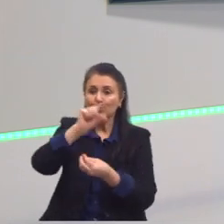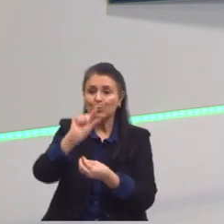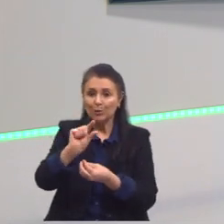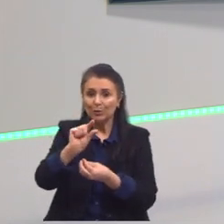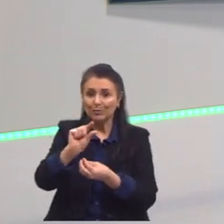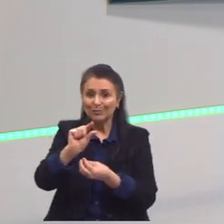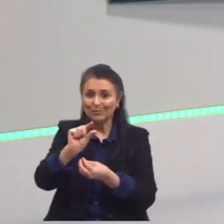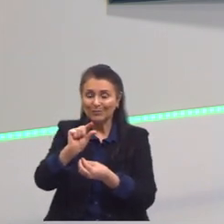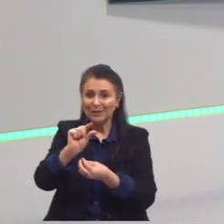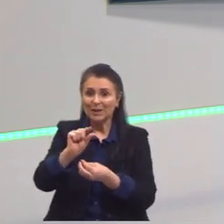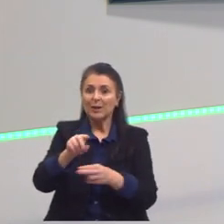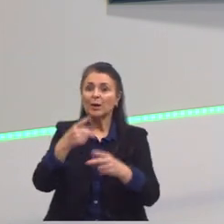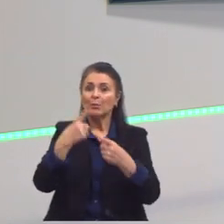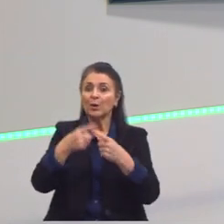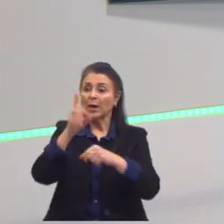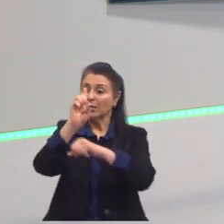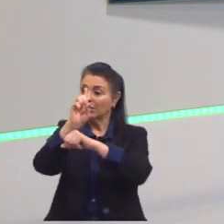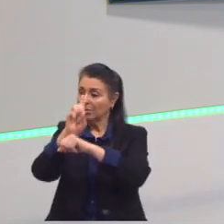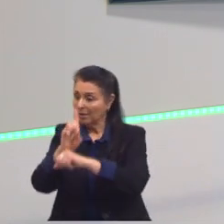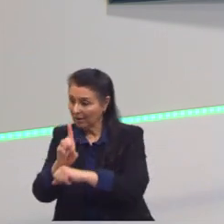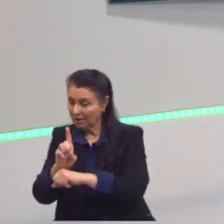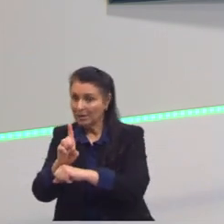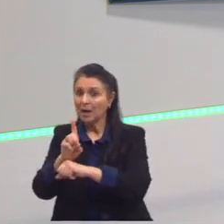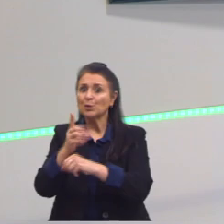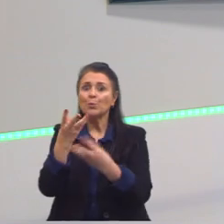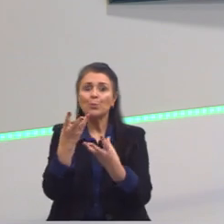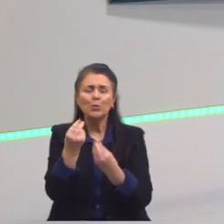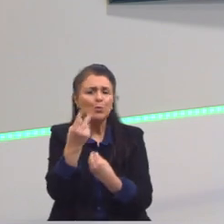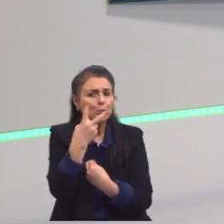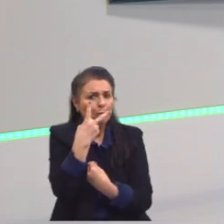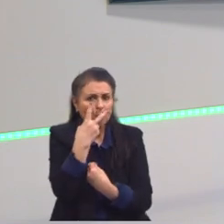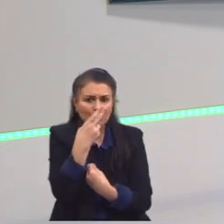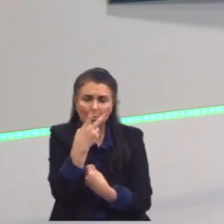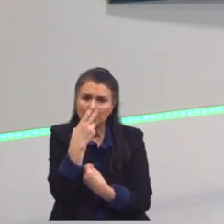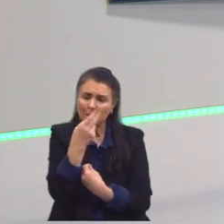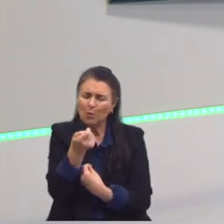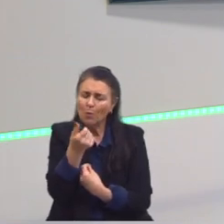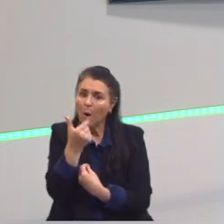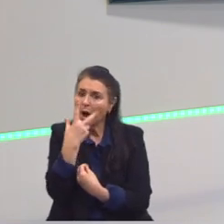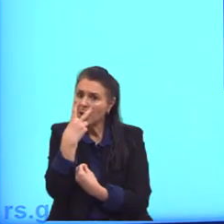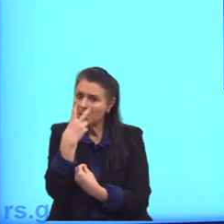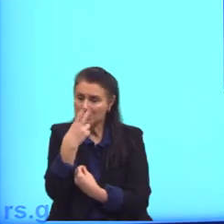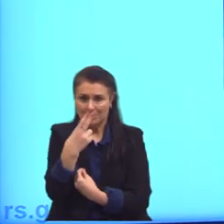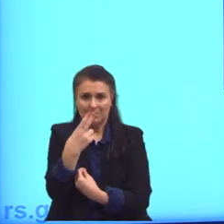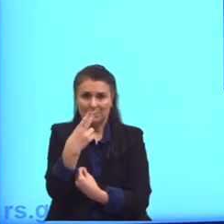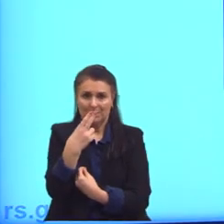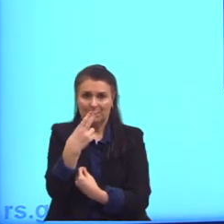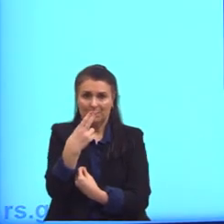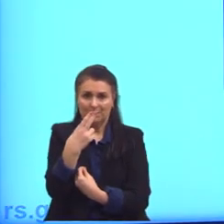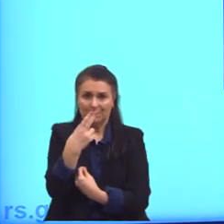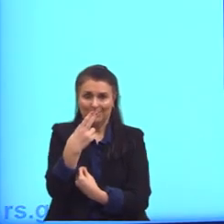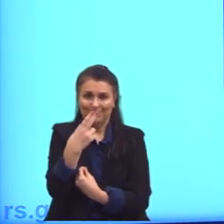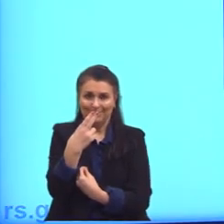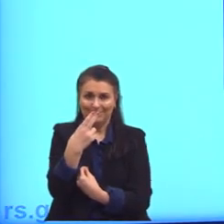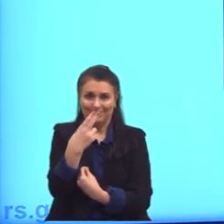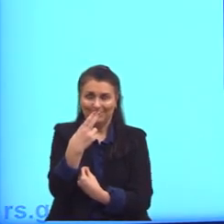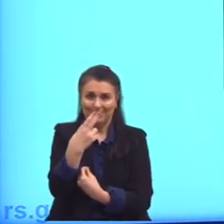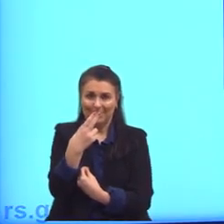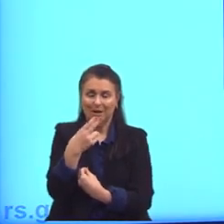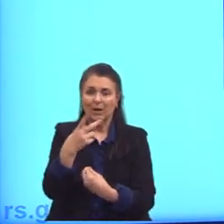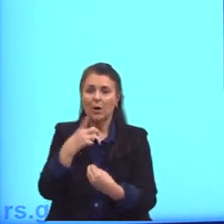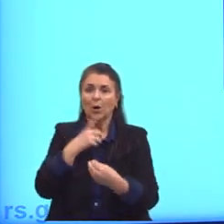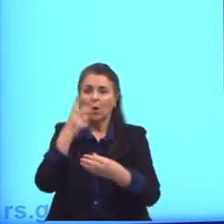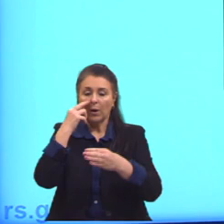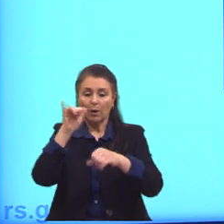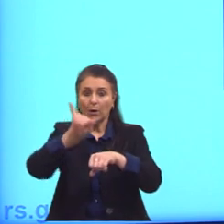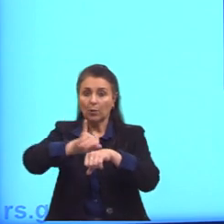misturada né porque porque as necessidades eram próximos muito próximos quase iguais né E aqui seria essa situação só que Claro estou